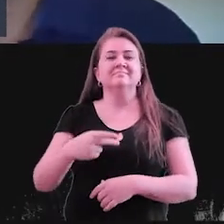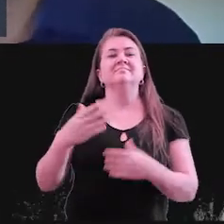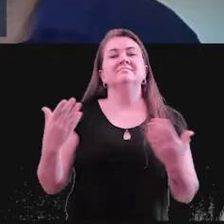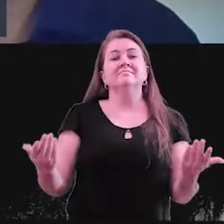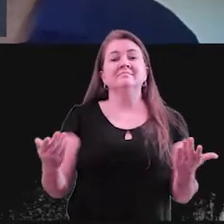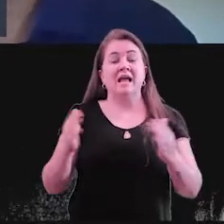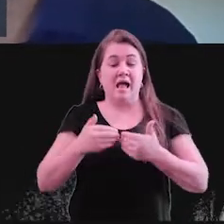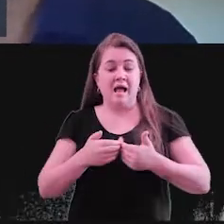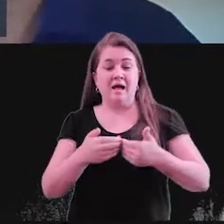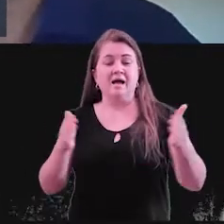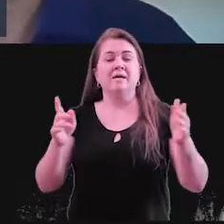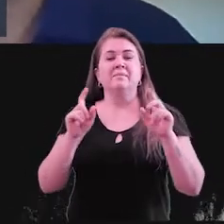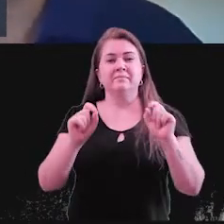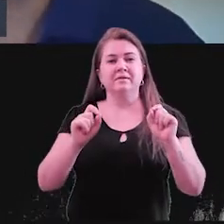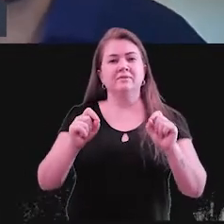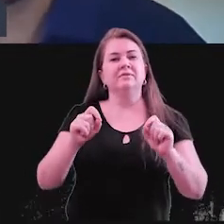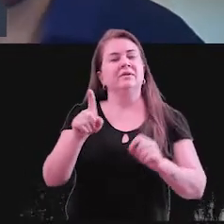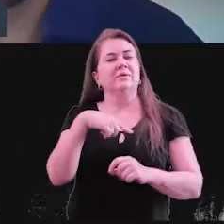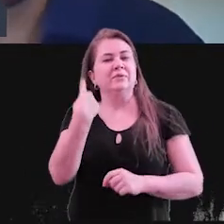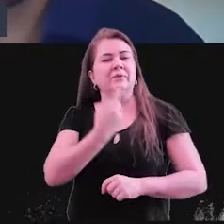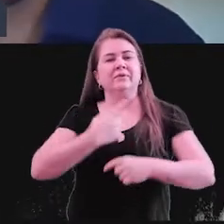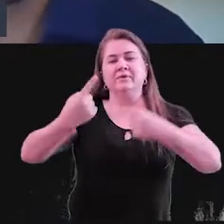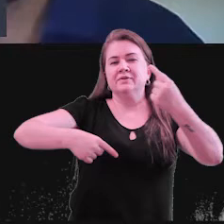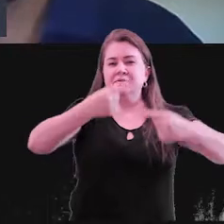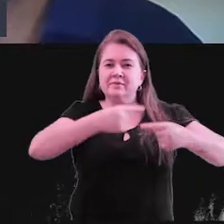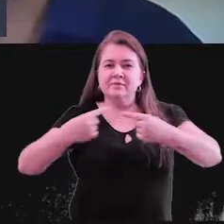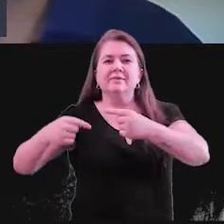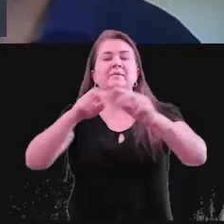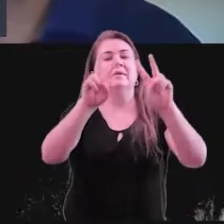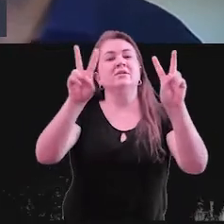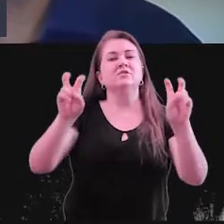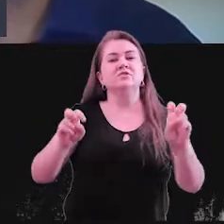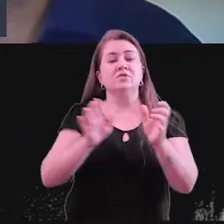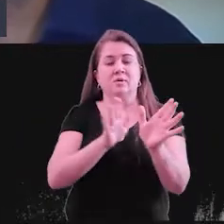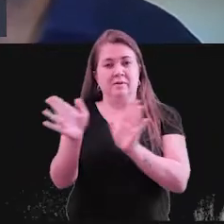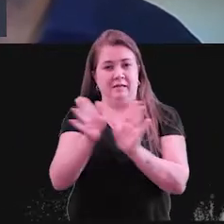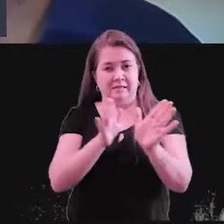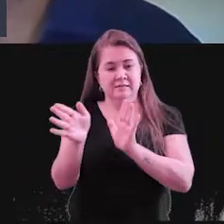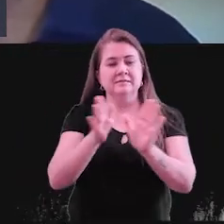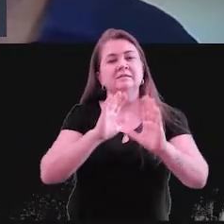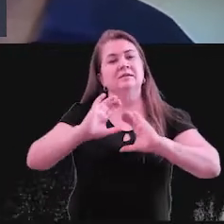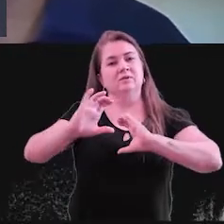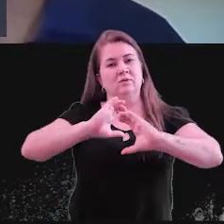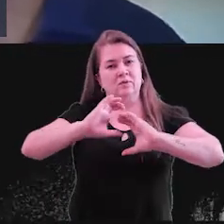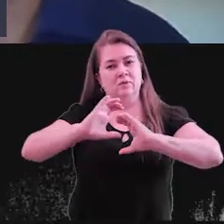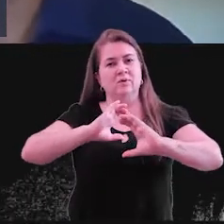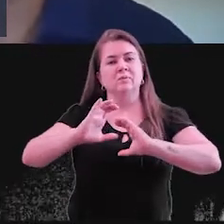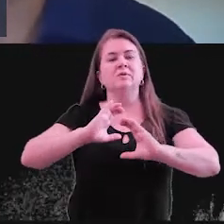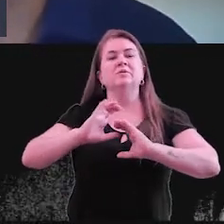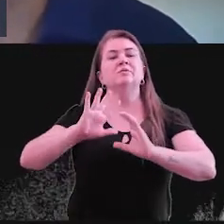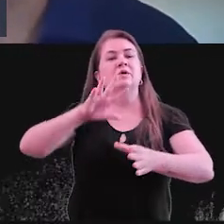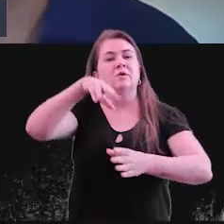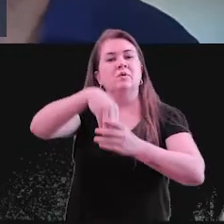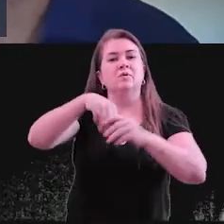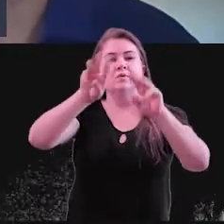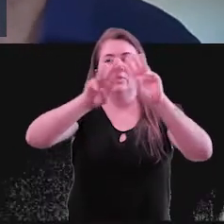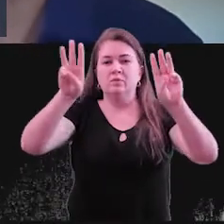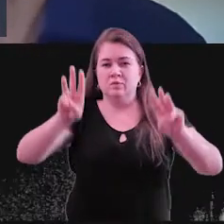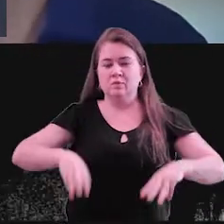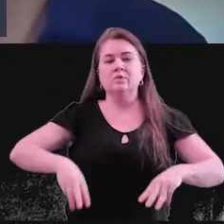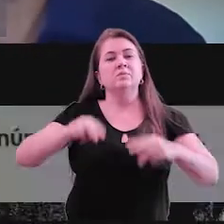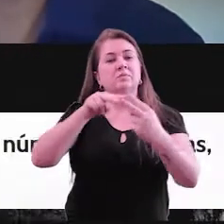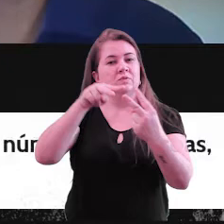sobre acessibilidade comunicacional e os museus virtuais neste contexto da divulgação